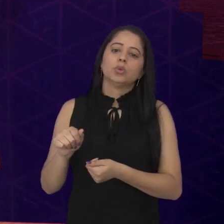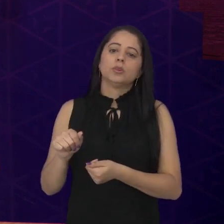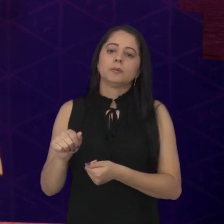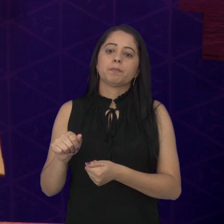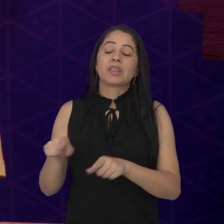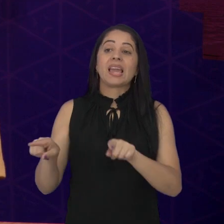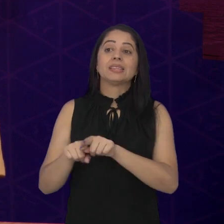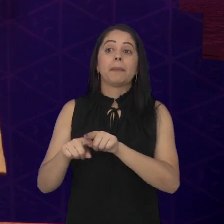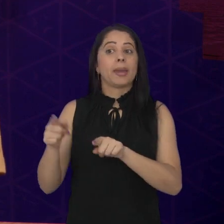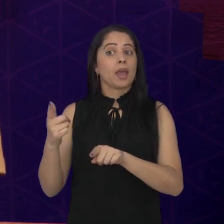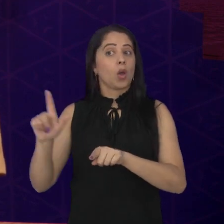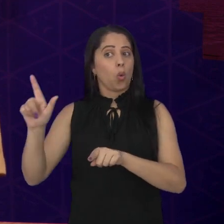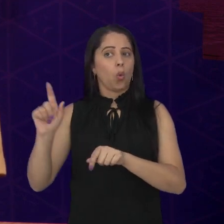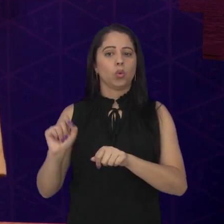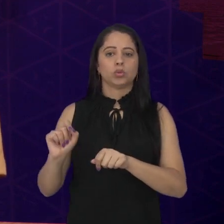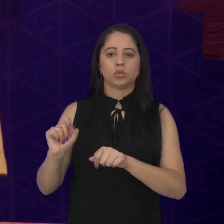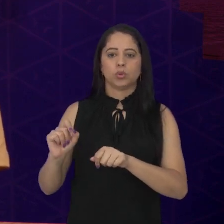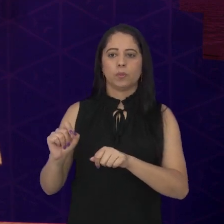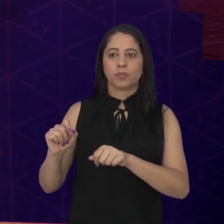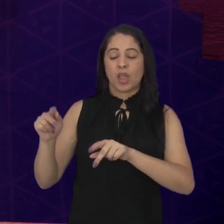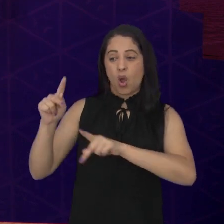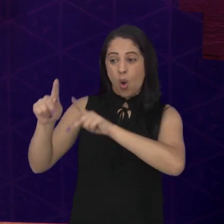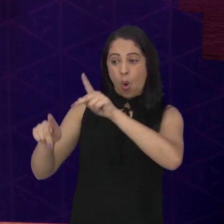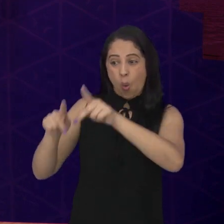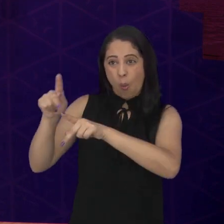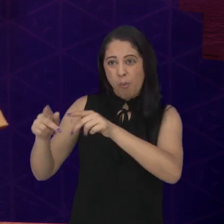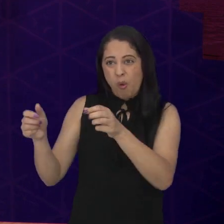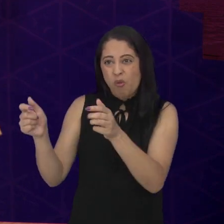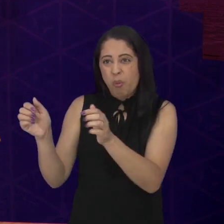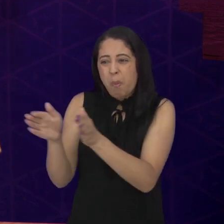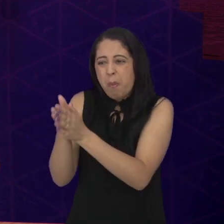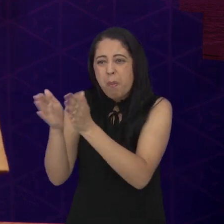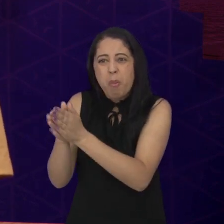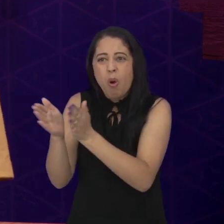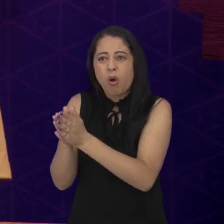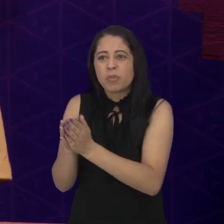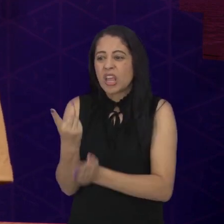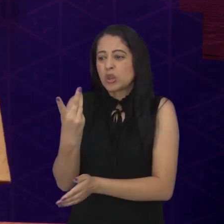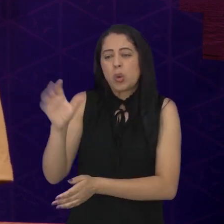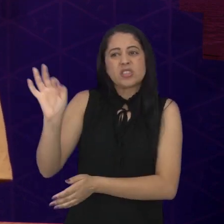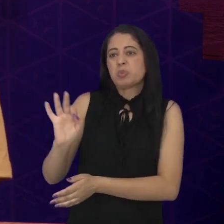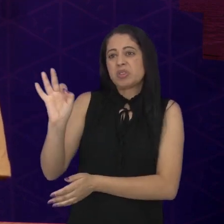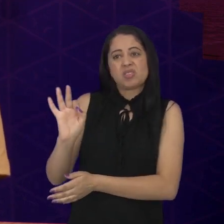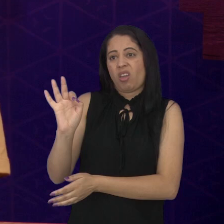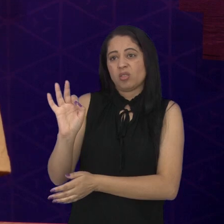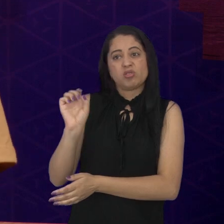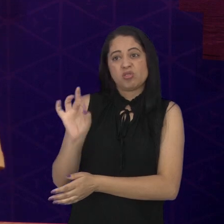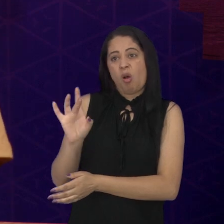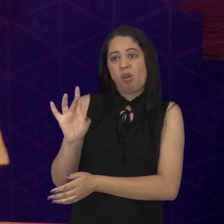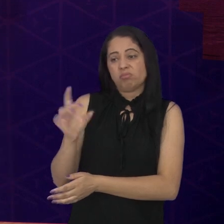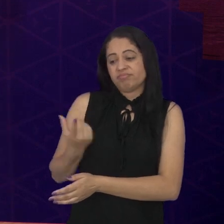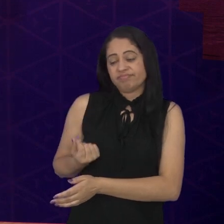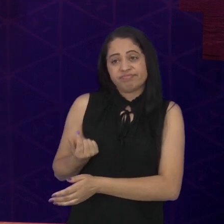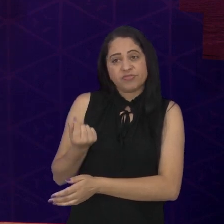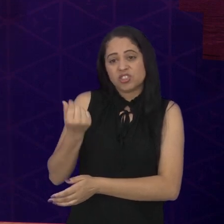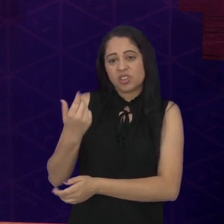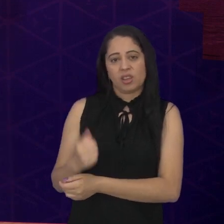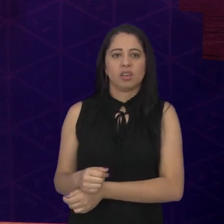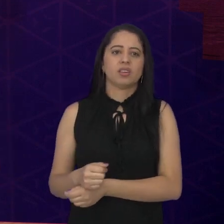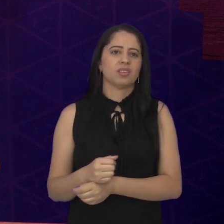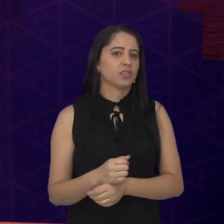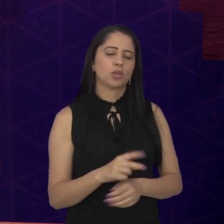renda do mundo. E a outra metade da população mais pobre aí tem 2% da